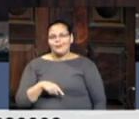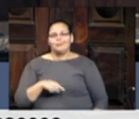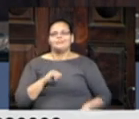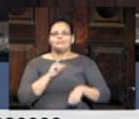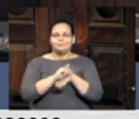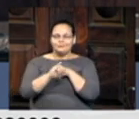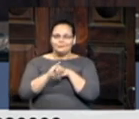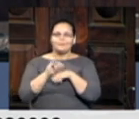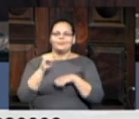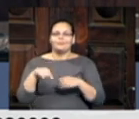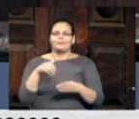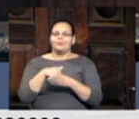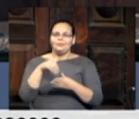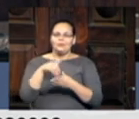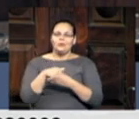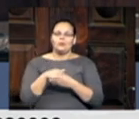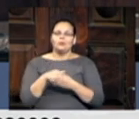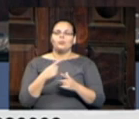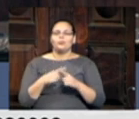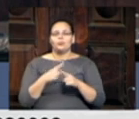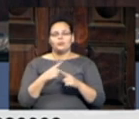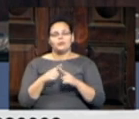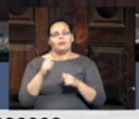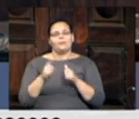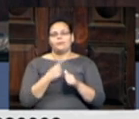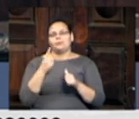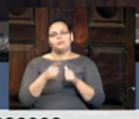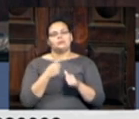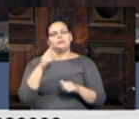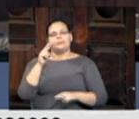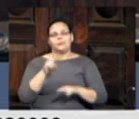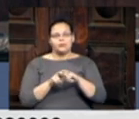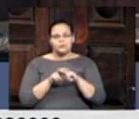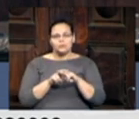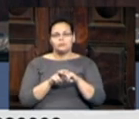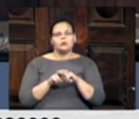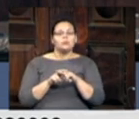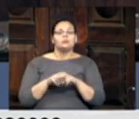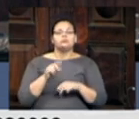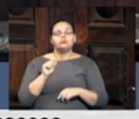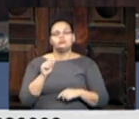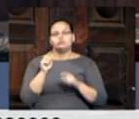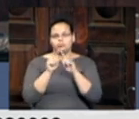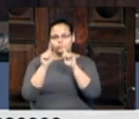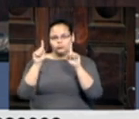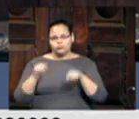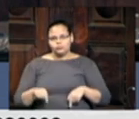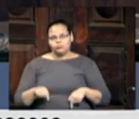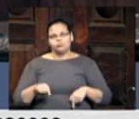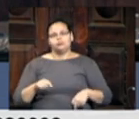eleições. Porque, primeiro, prendeu em flagrante o